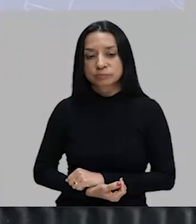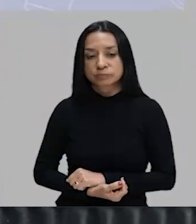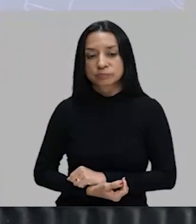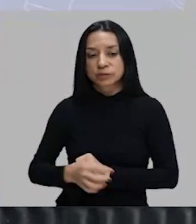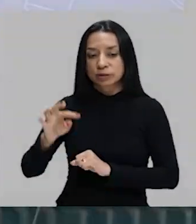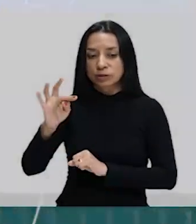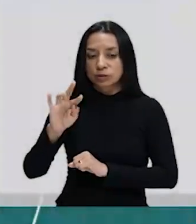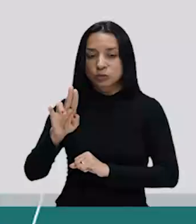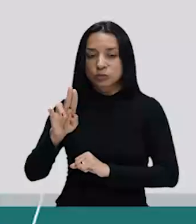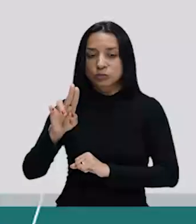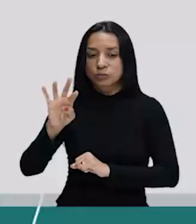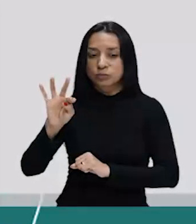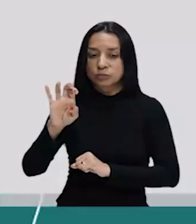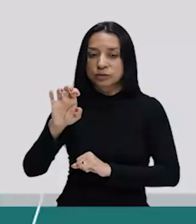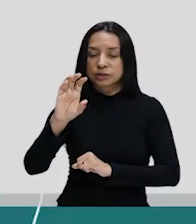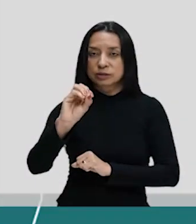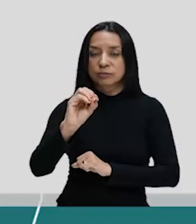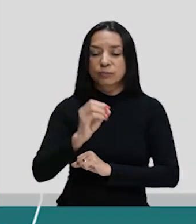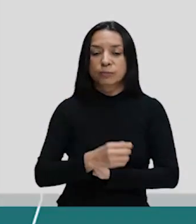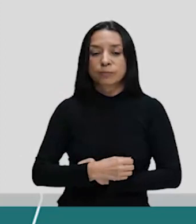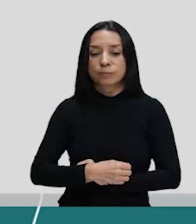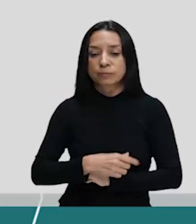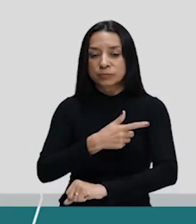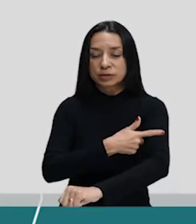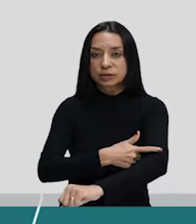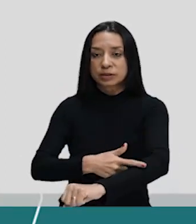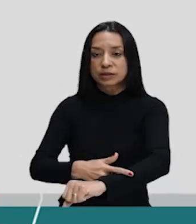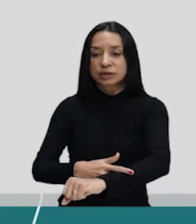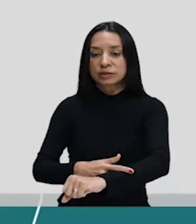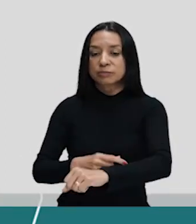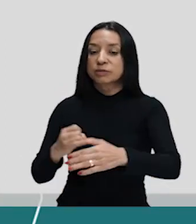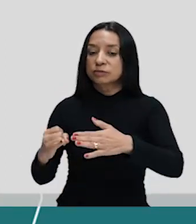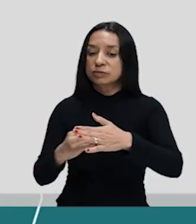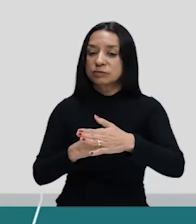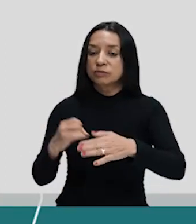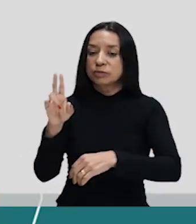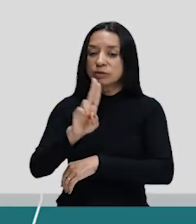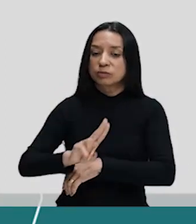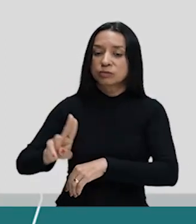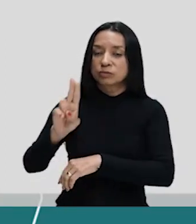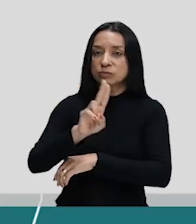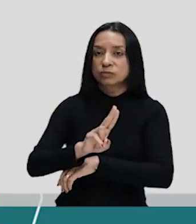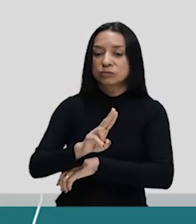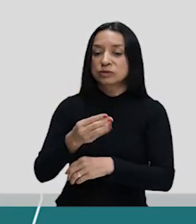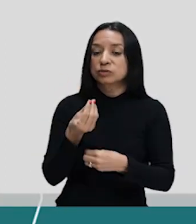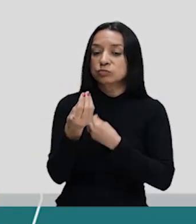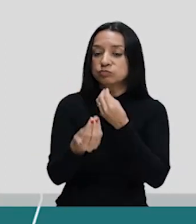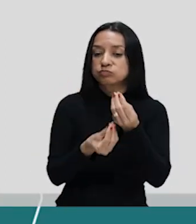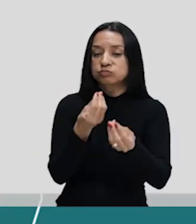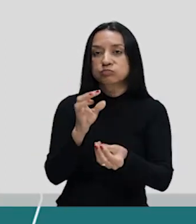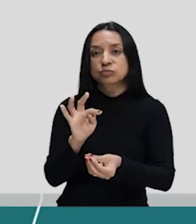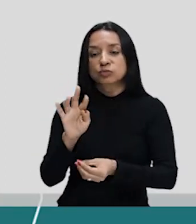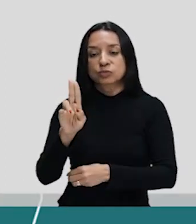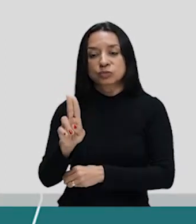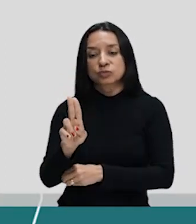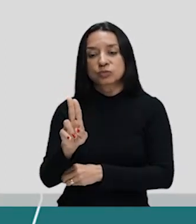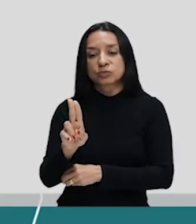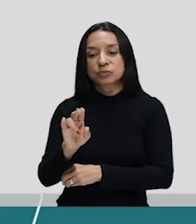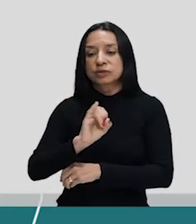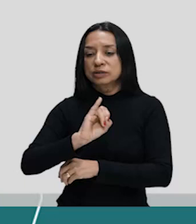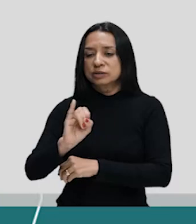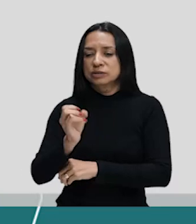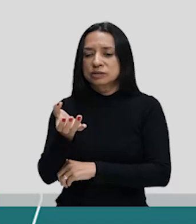Tu teu. Para tratamento informal, usa-se a forma tu. Se desejar quebrar